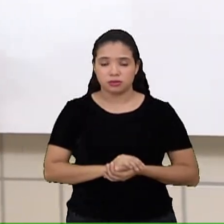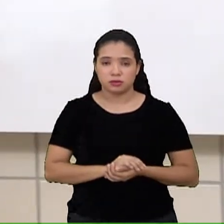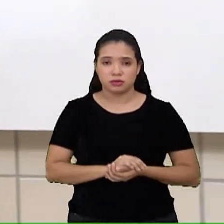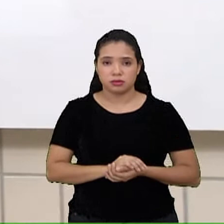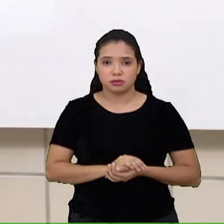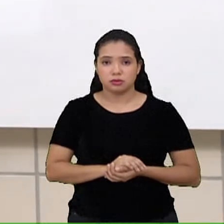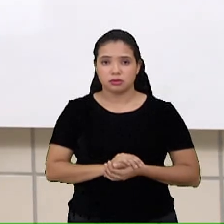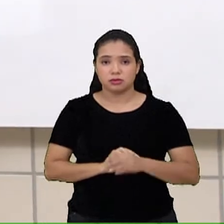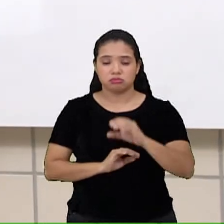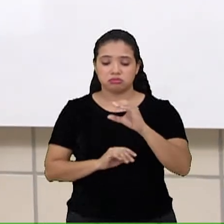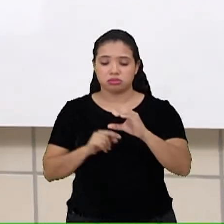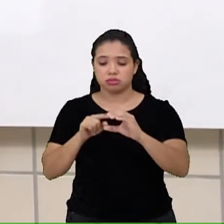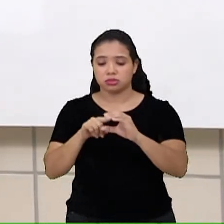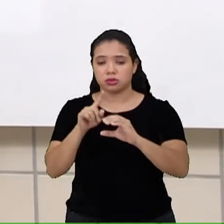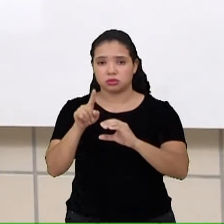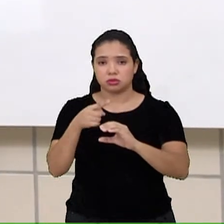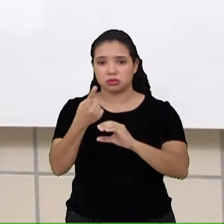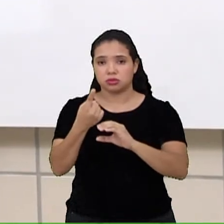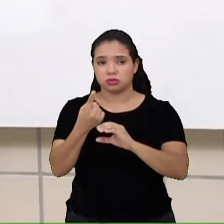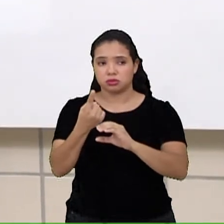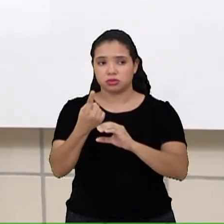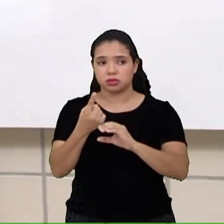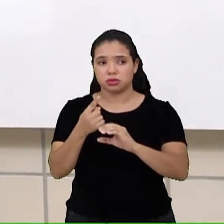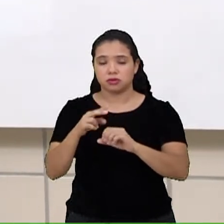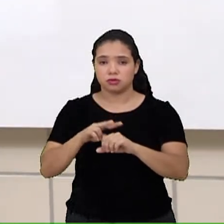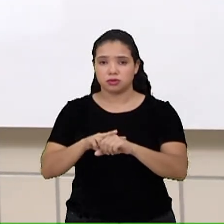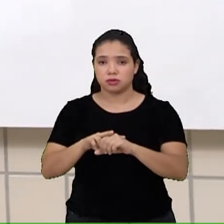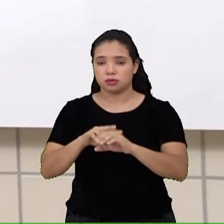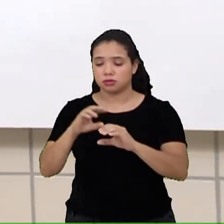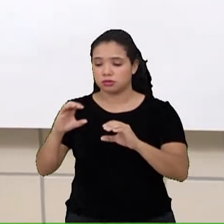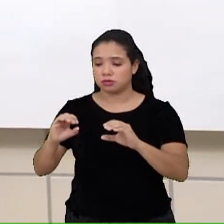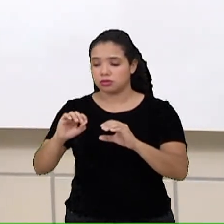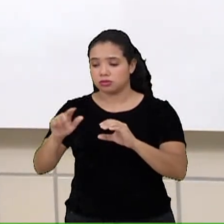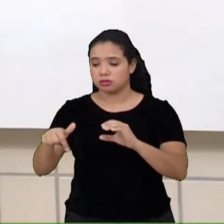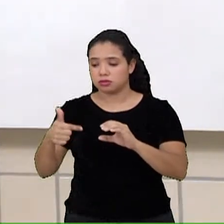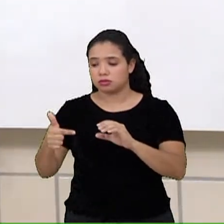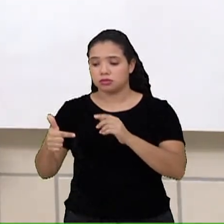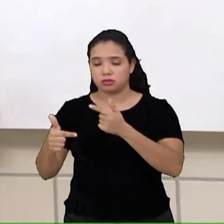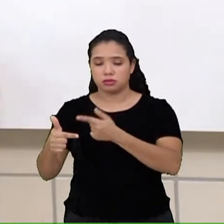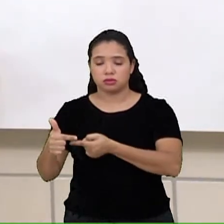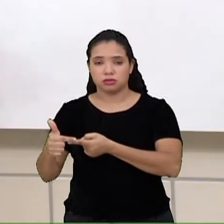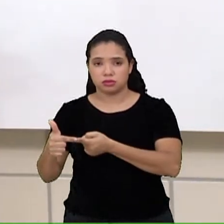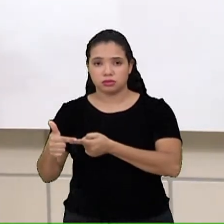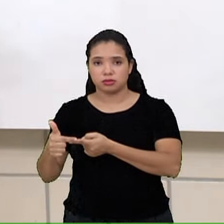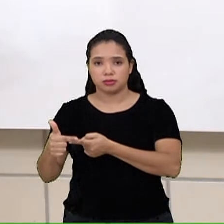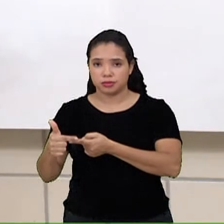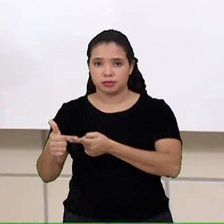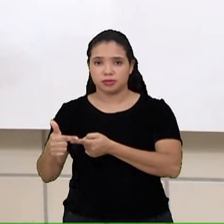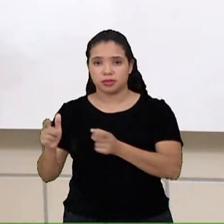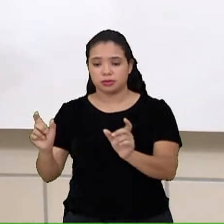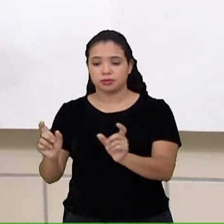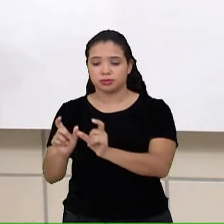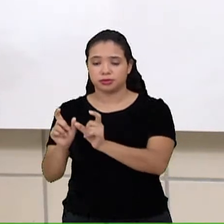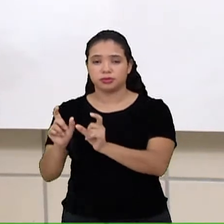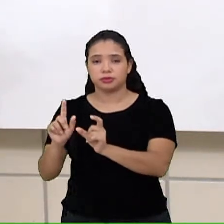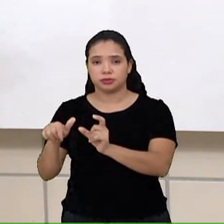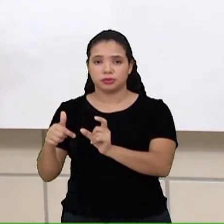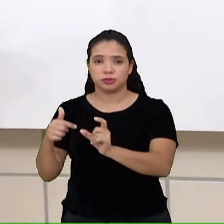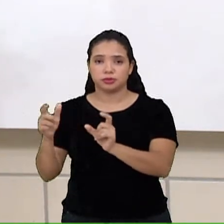Um átomo de carbono vai ser o verdinho aqui. E 2 átomos